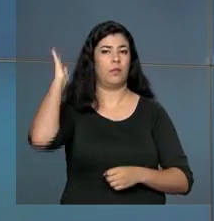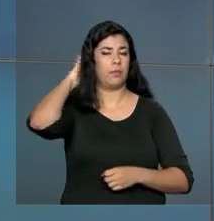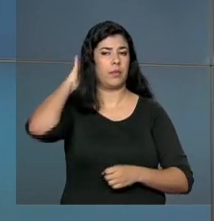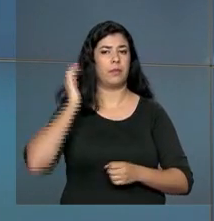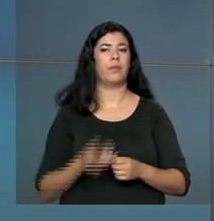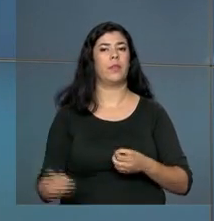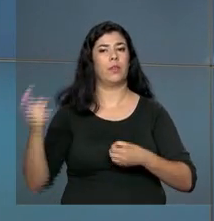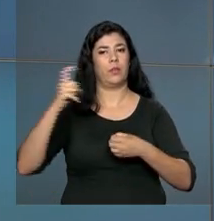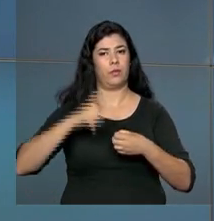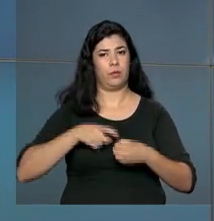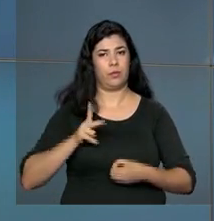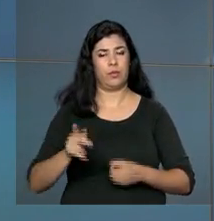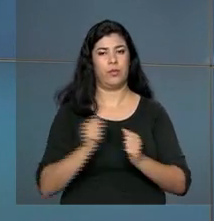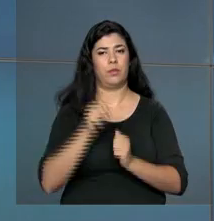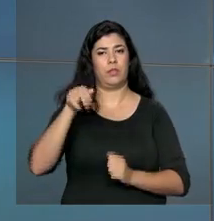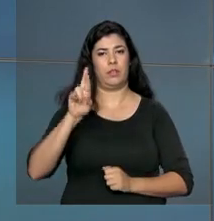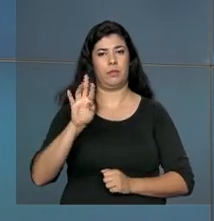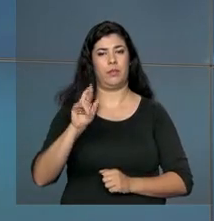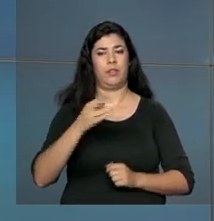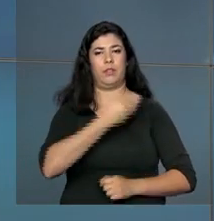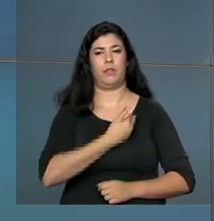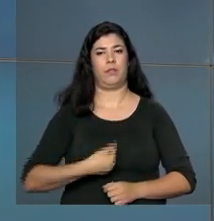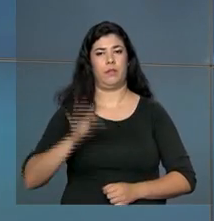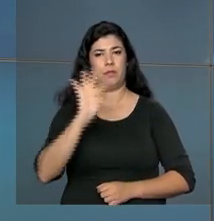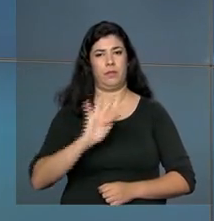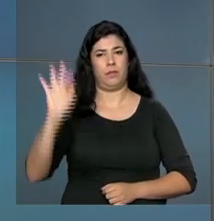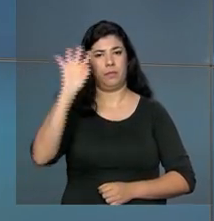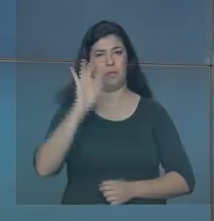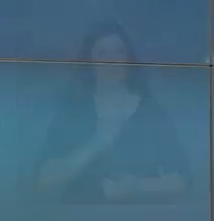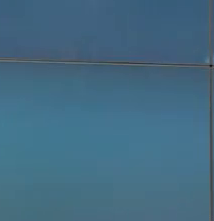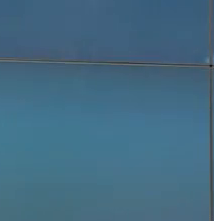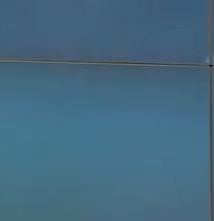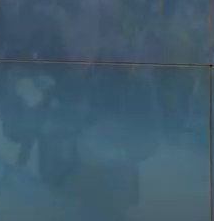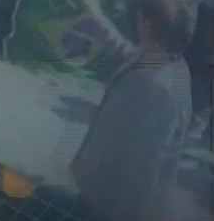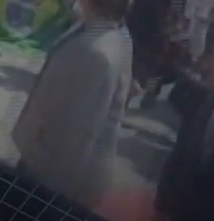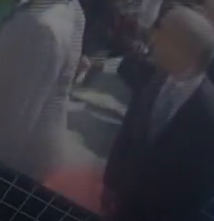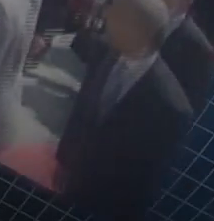Pará Continue com a gente NBR a TV do Governo